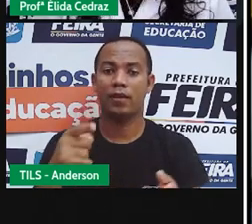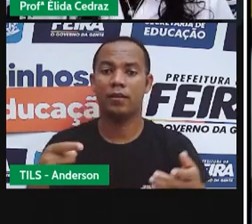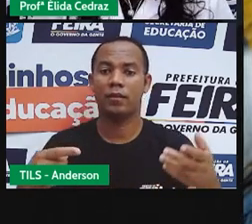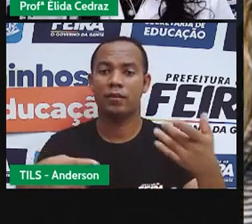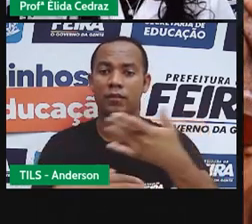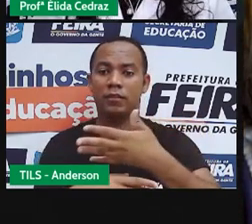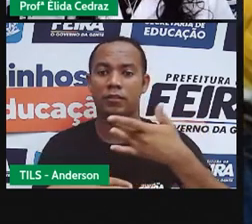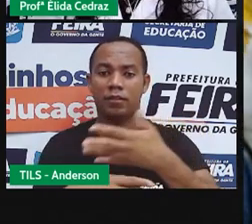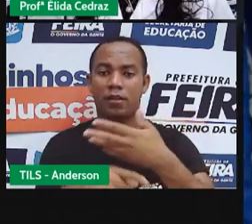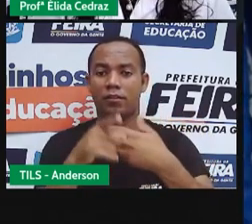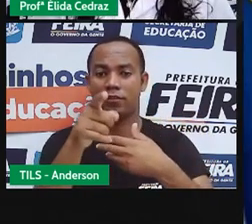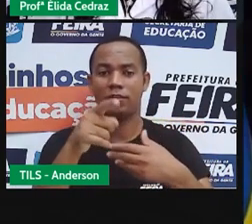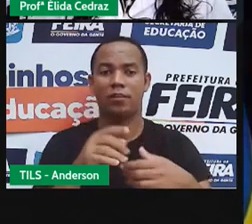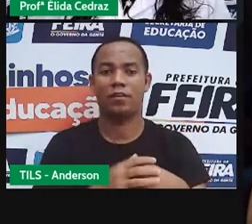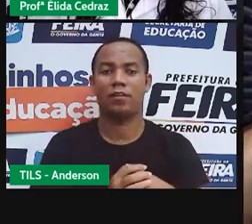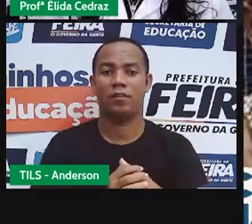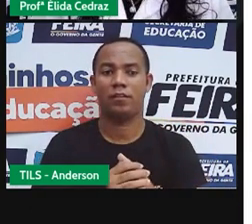dele.